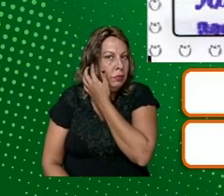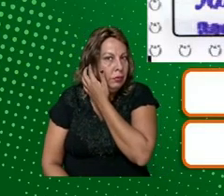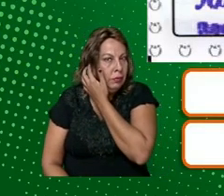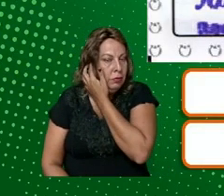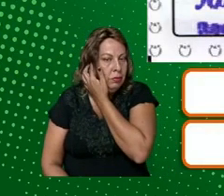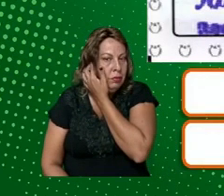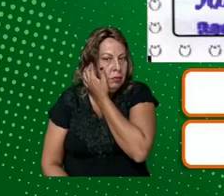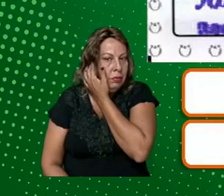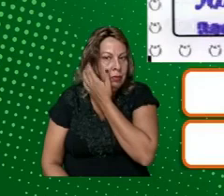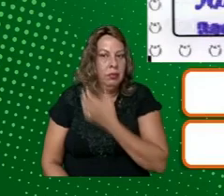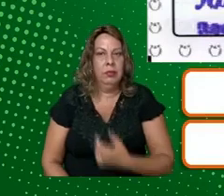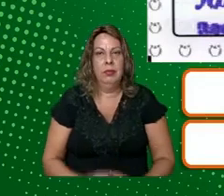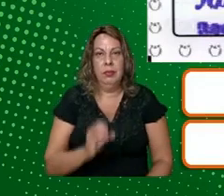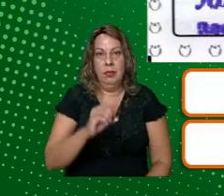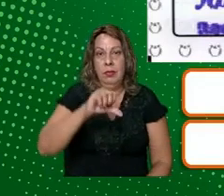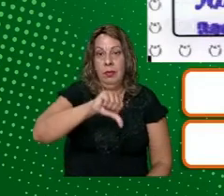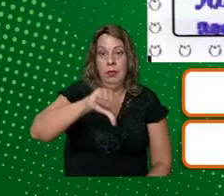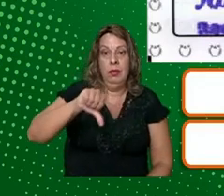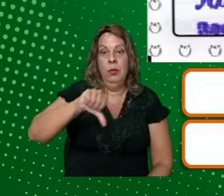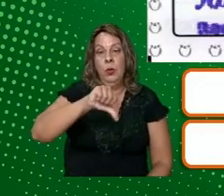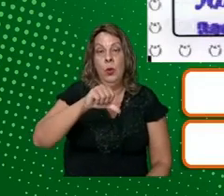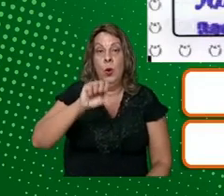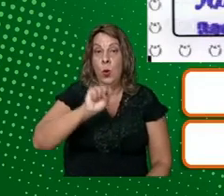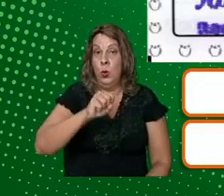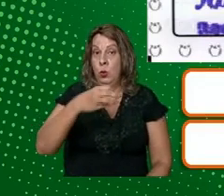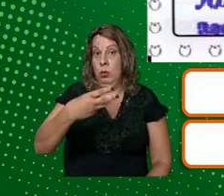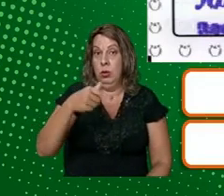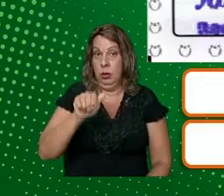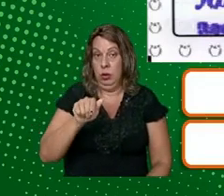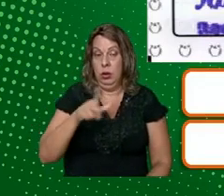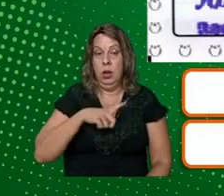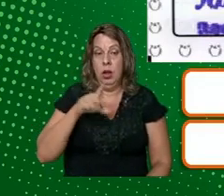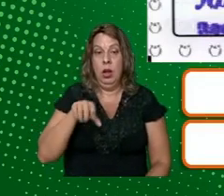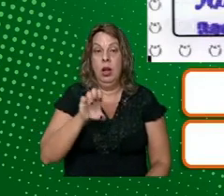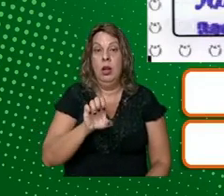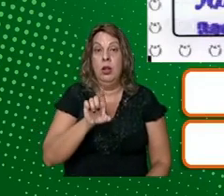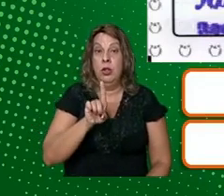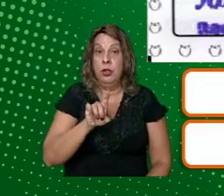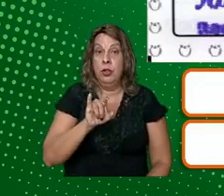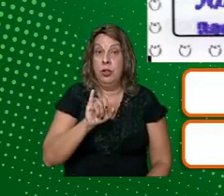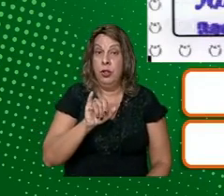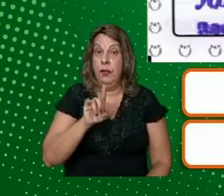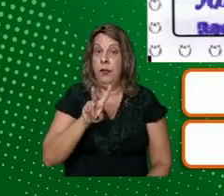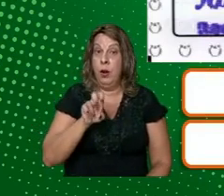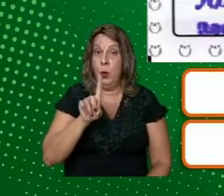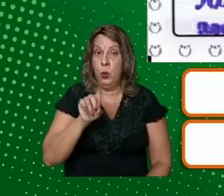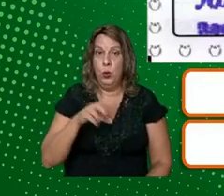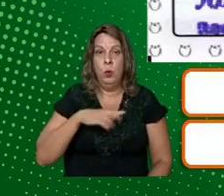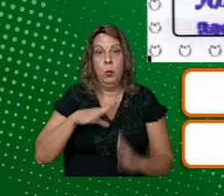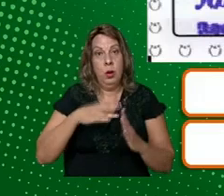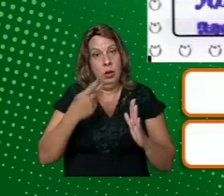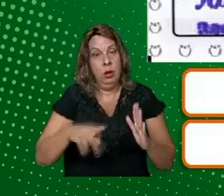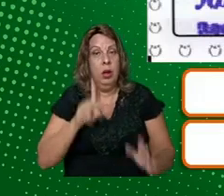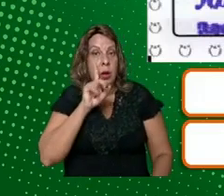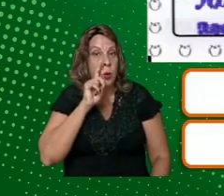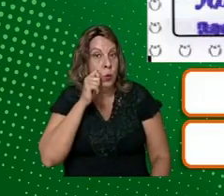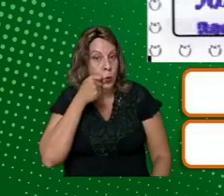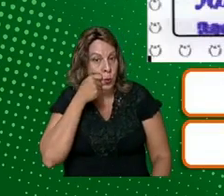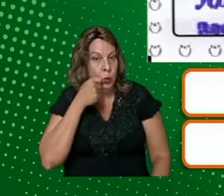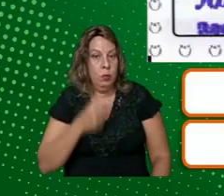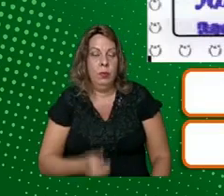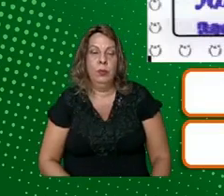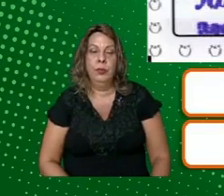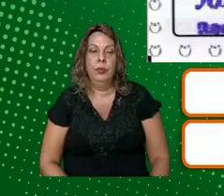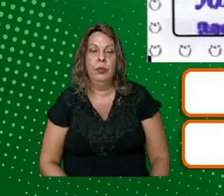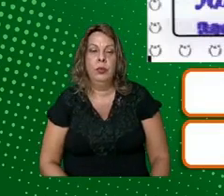vivo, o título é o de número 099837, pertence ao Edivaldo, mora aqui na Grande Aracaju, mas